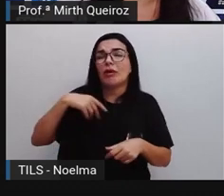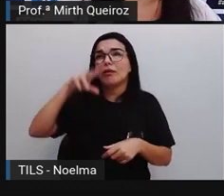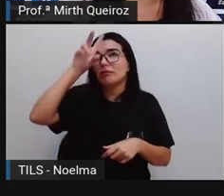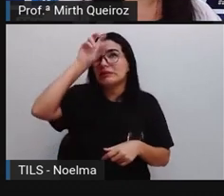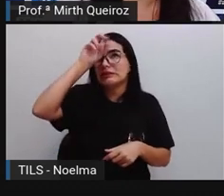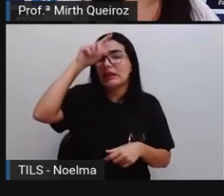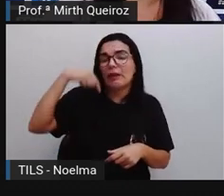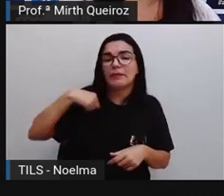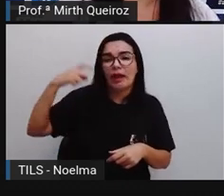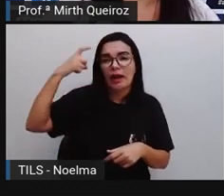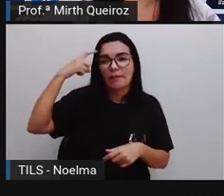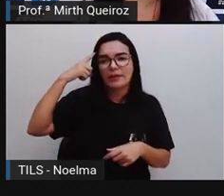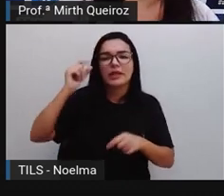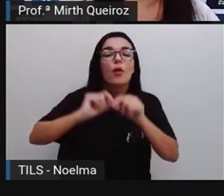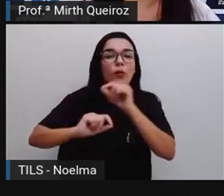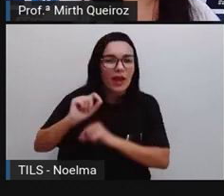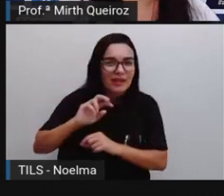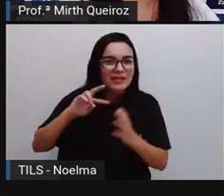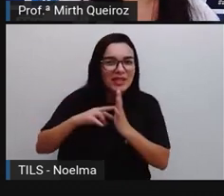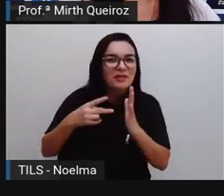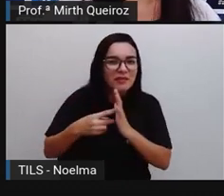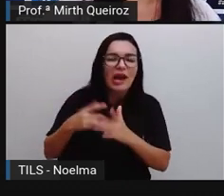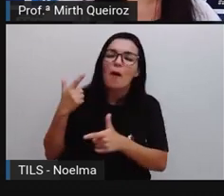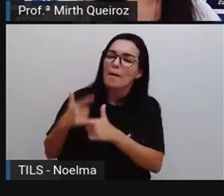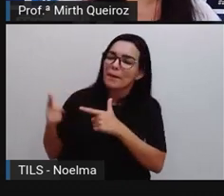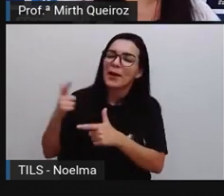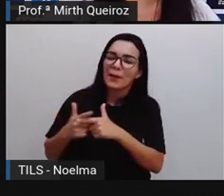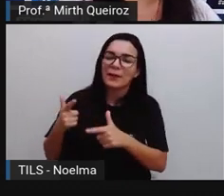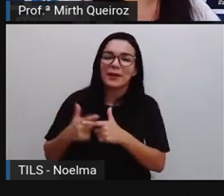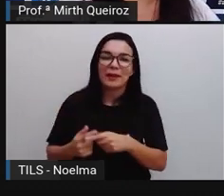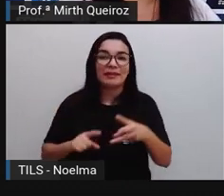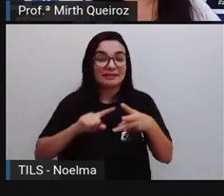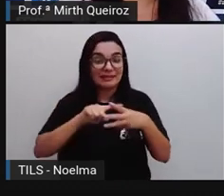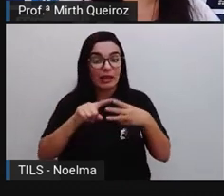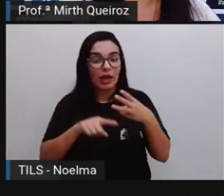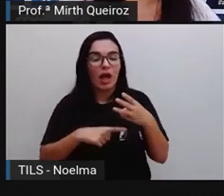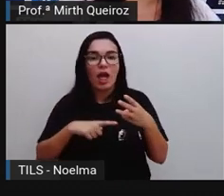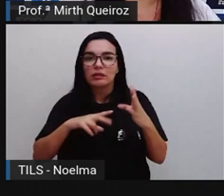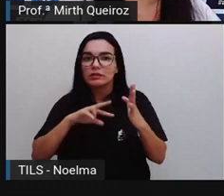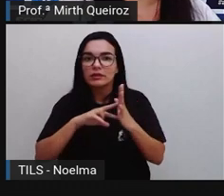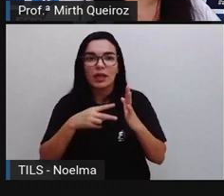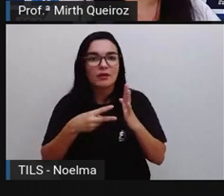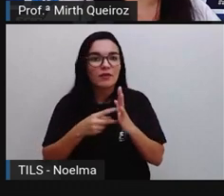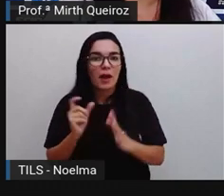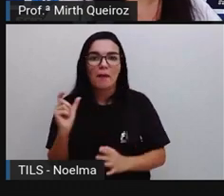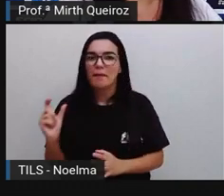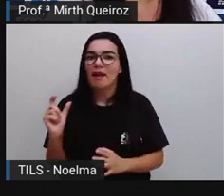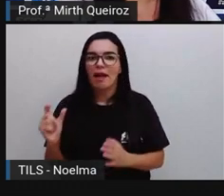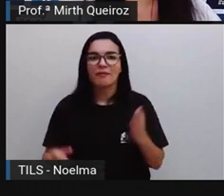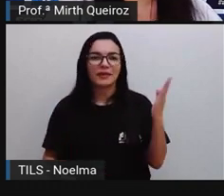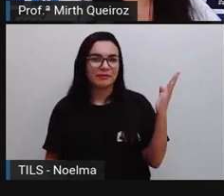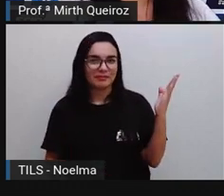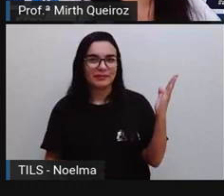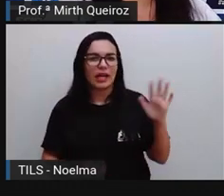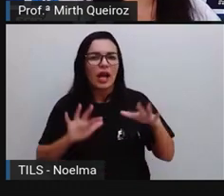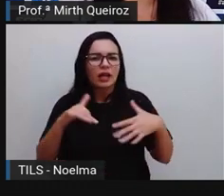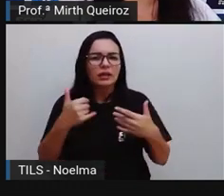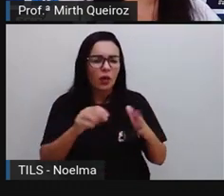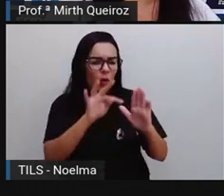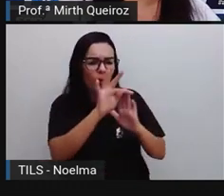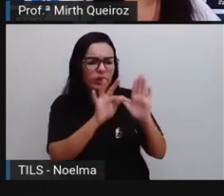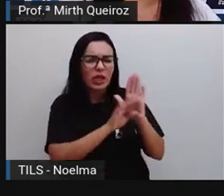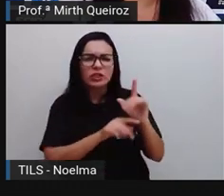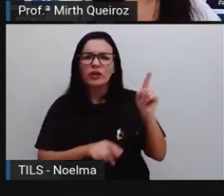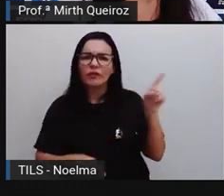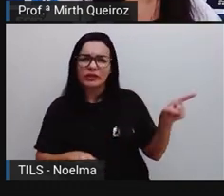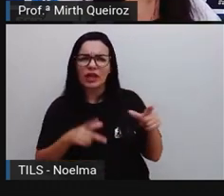minha cabeça, é uma preocupação, é um problema, né? Então, nós temos aí 3 significados da palavra grilo. Esse texto que você leu,